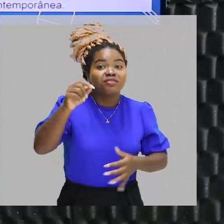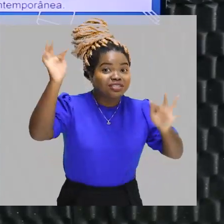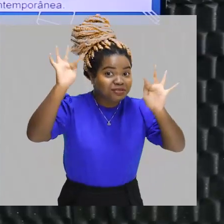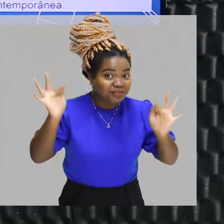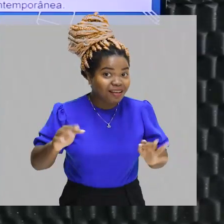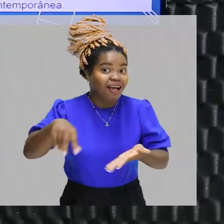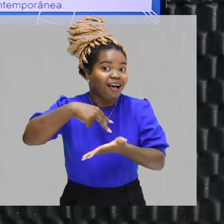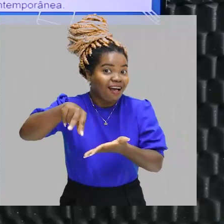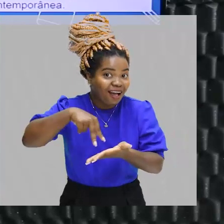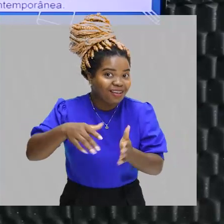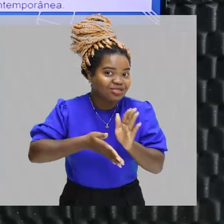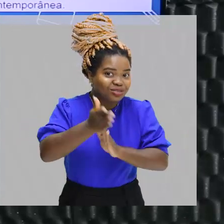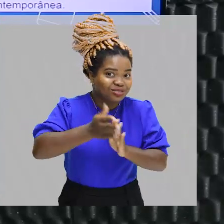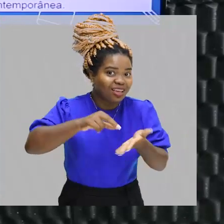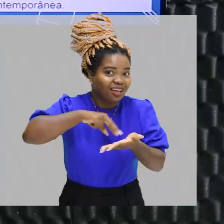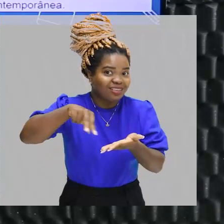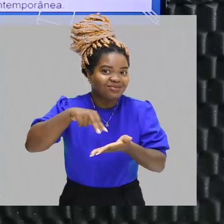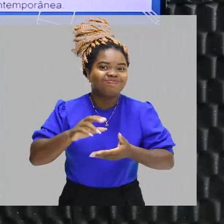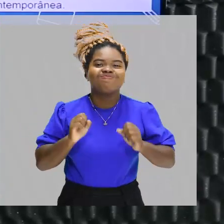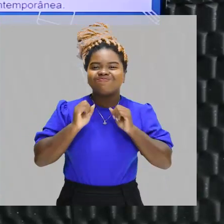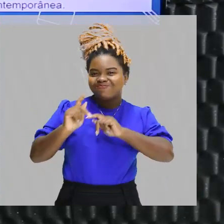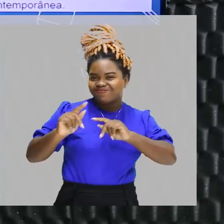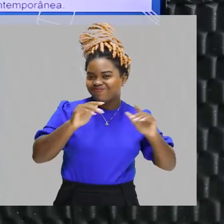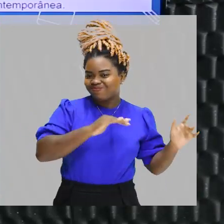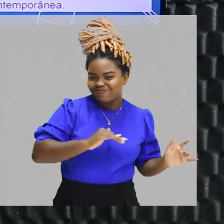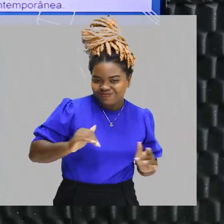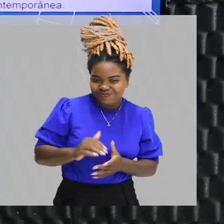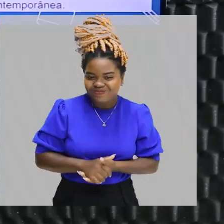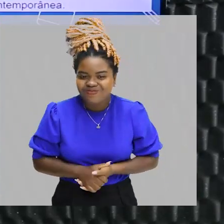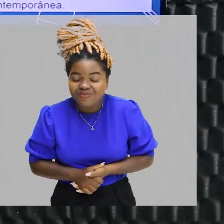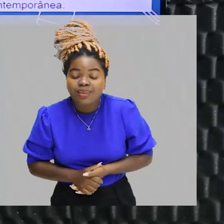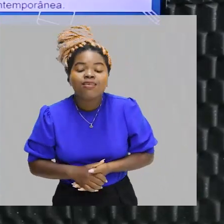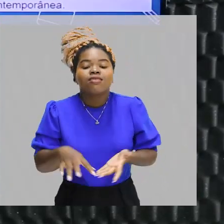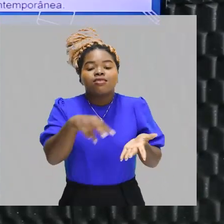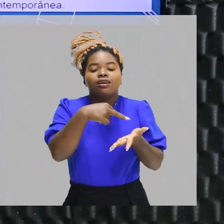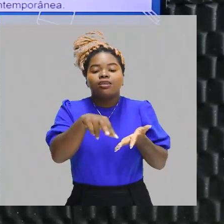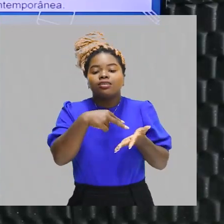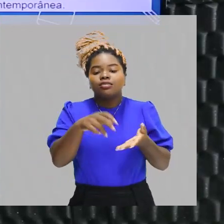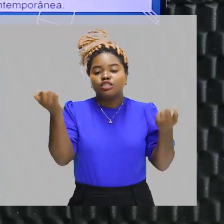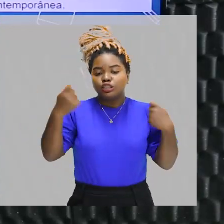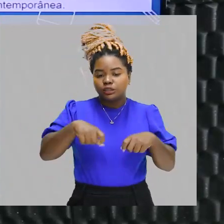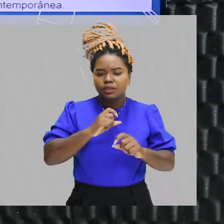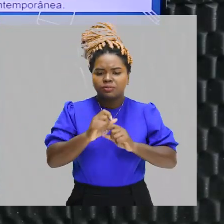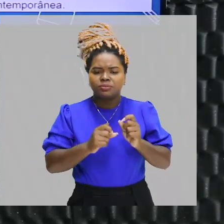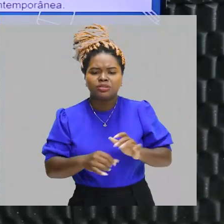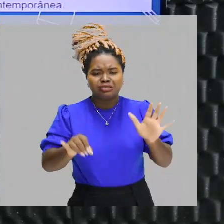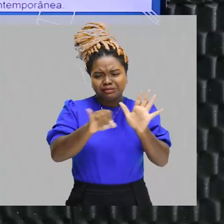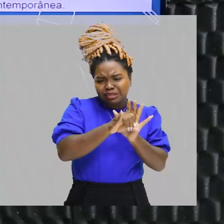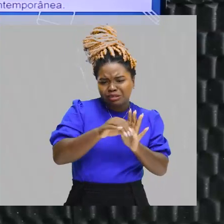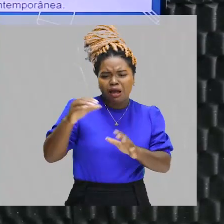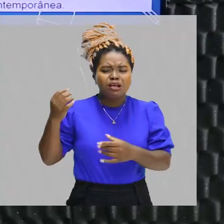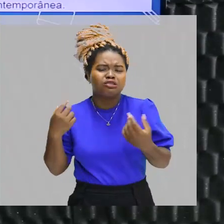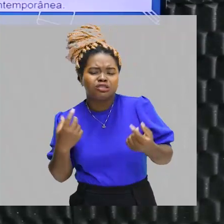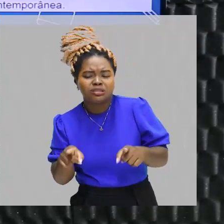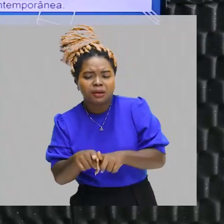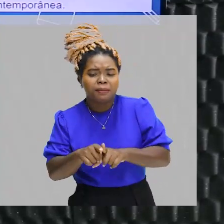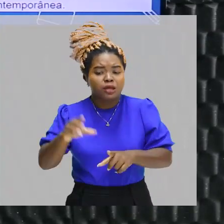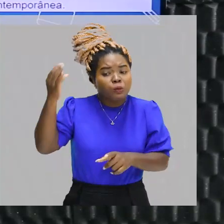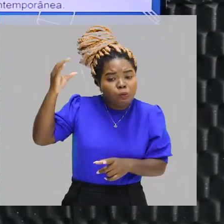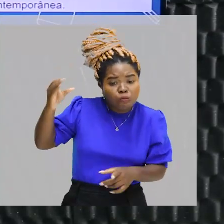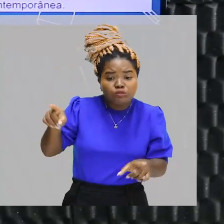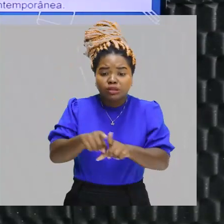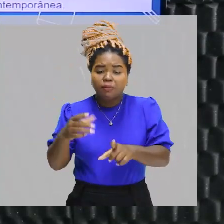Dance, né? Além de ser uma atividade física excelente. A dança pode servir para identidade cultural, diversão, espiritualidade,